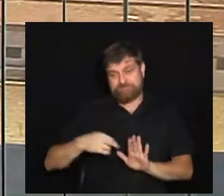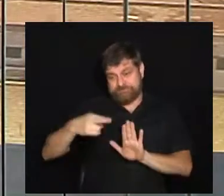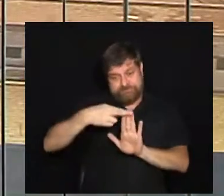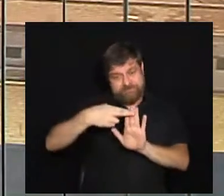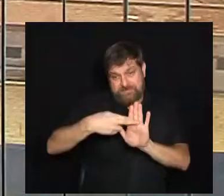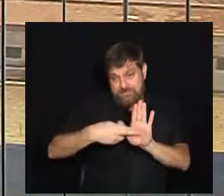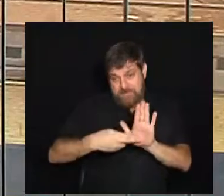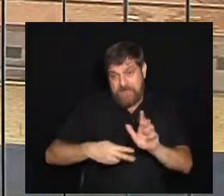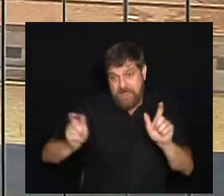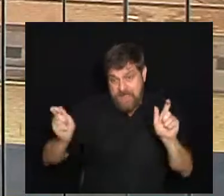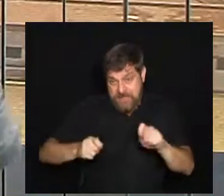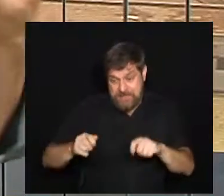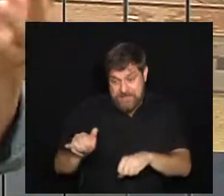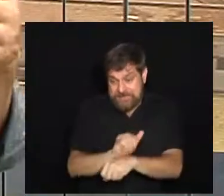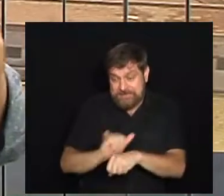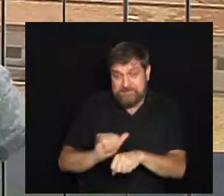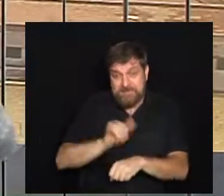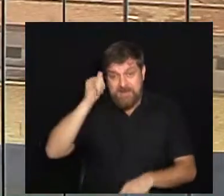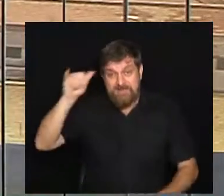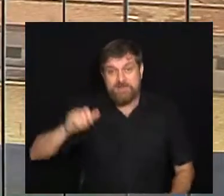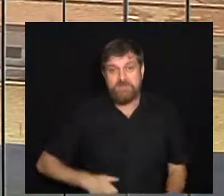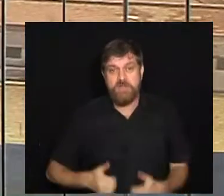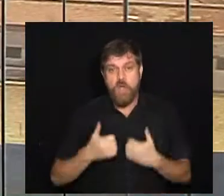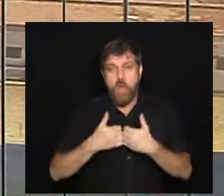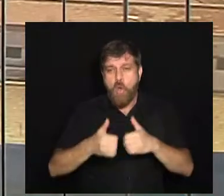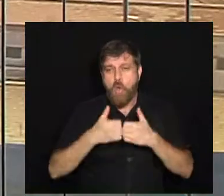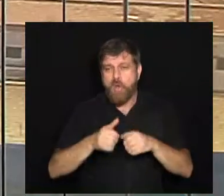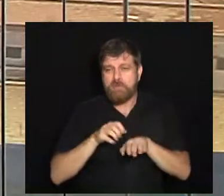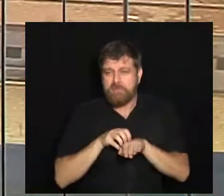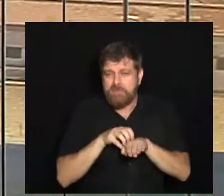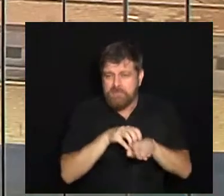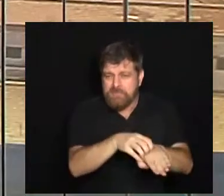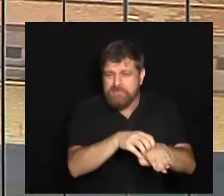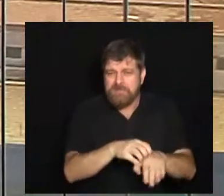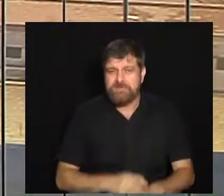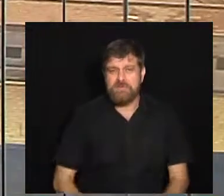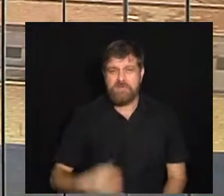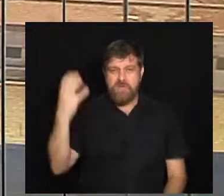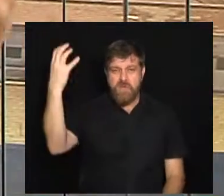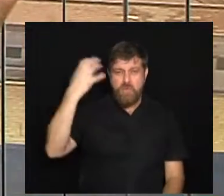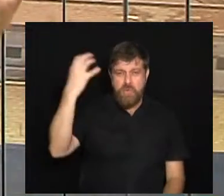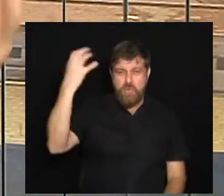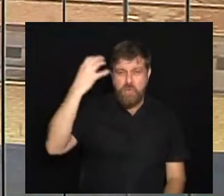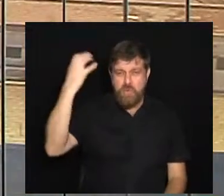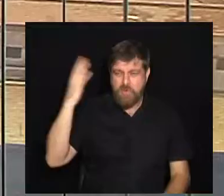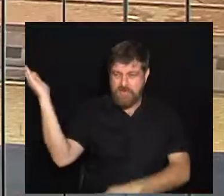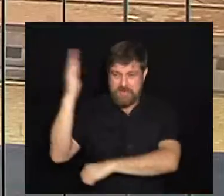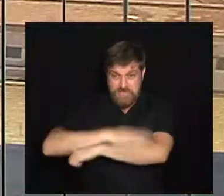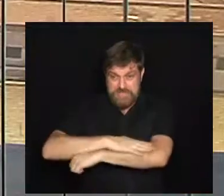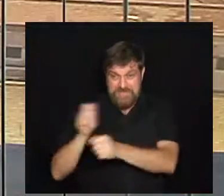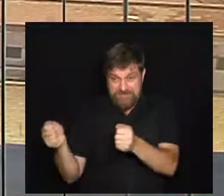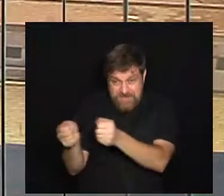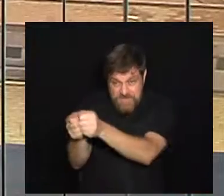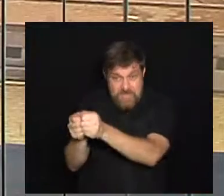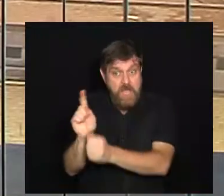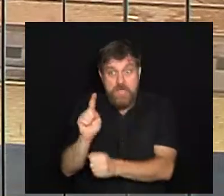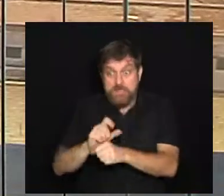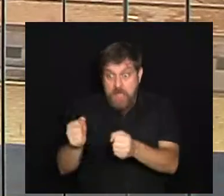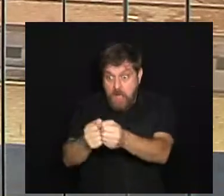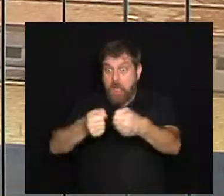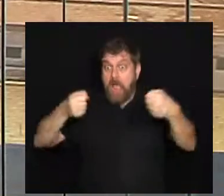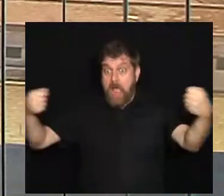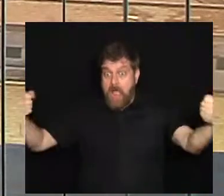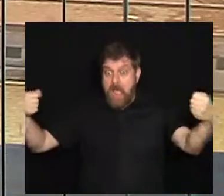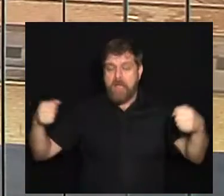é pode fazer então inclusive nos ônibus não é nada de ônibus com ar-condicionado janela fechada os olhos que tem que ter janela aberta para o ar circular